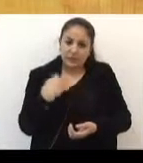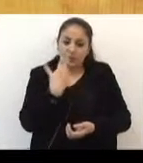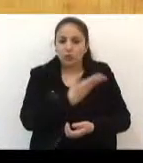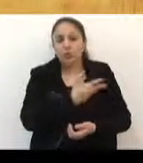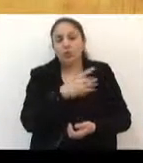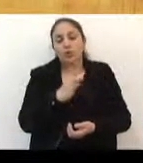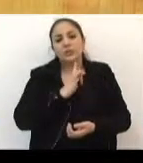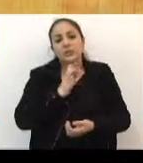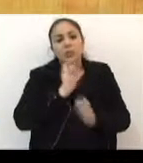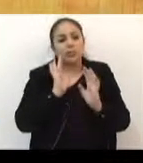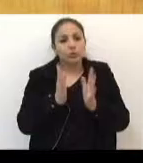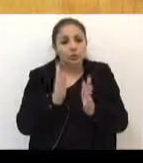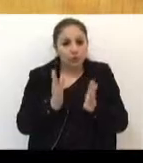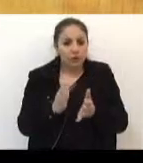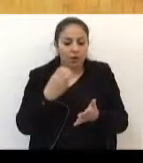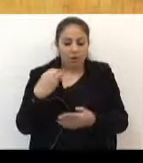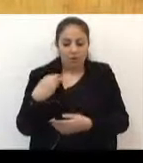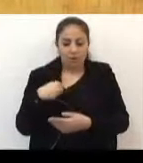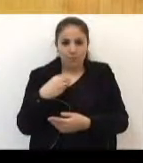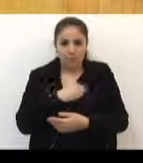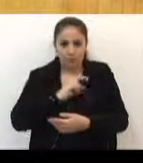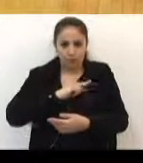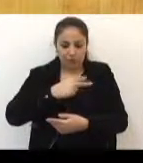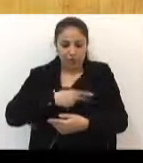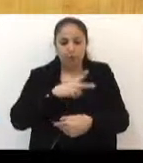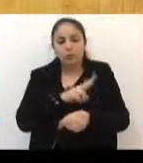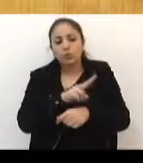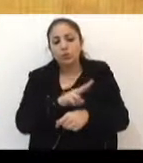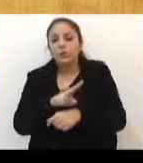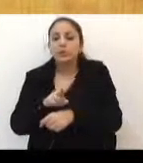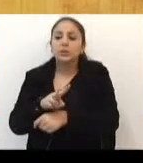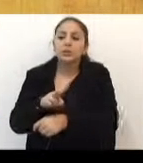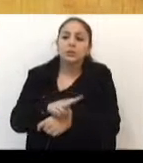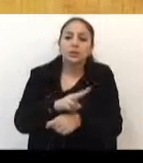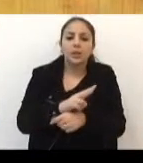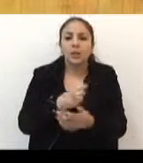já um veterinário contratado para essa fiscalização, porque a